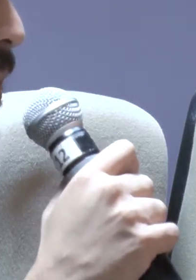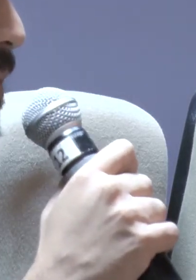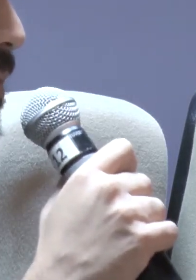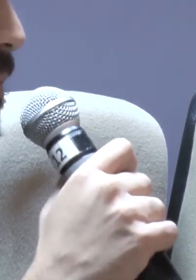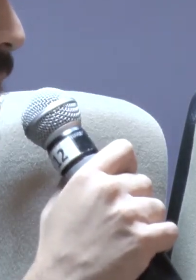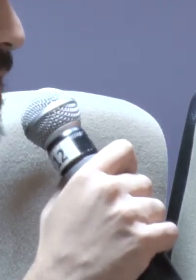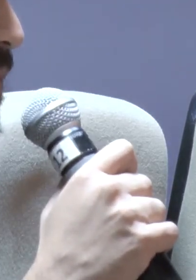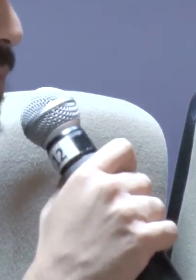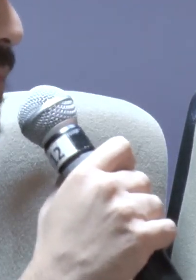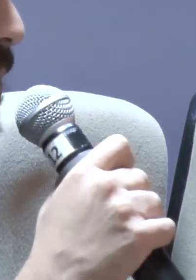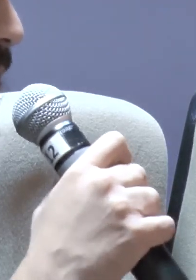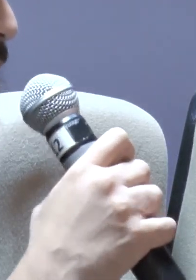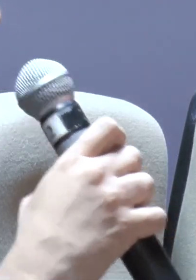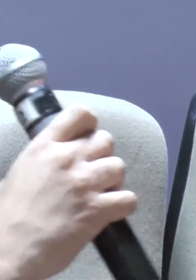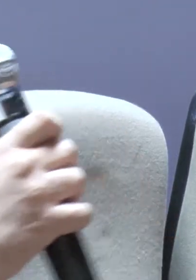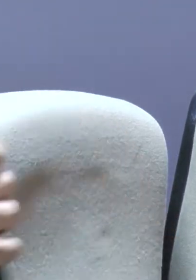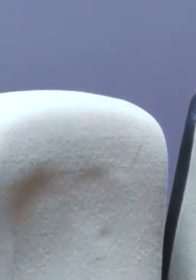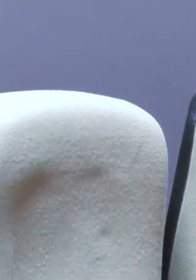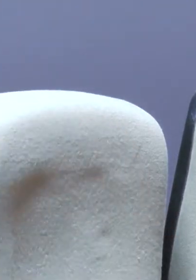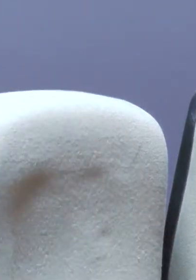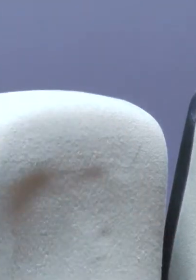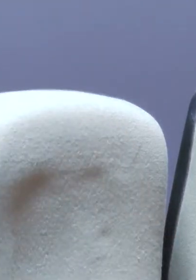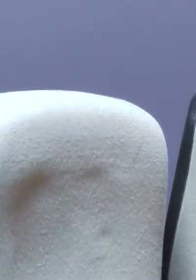isso um pouco, pensando futuramente.